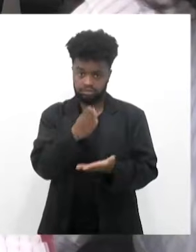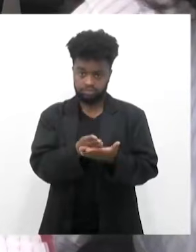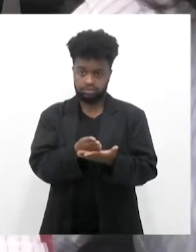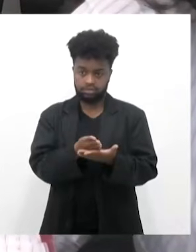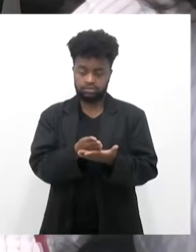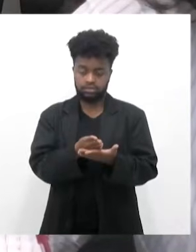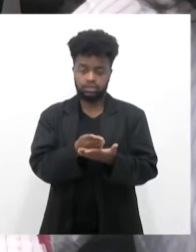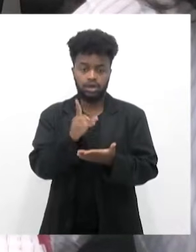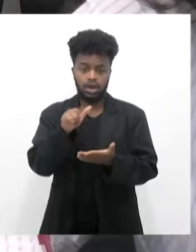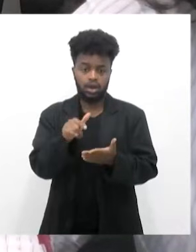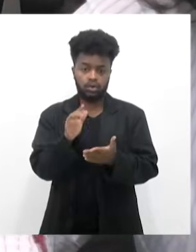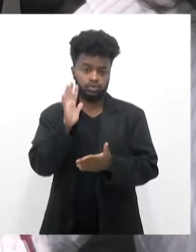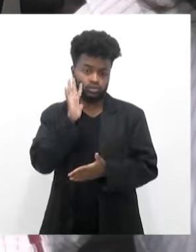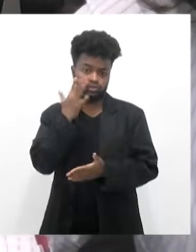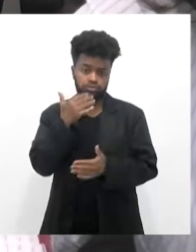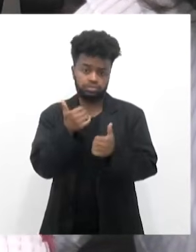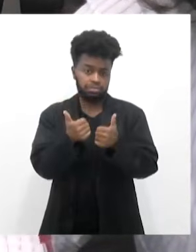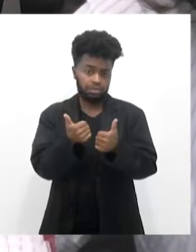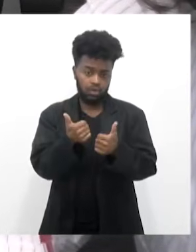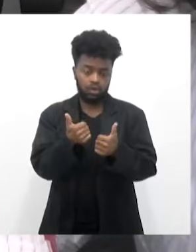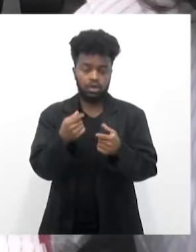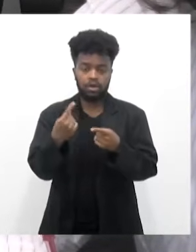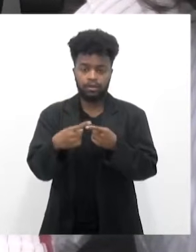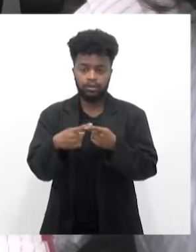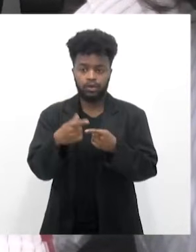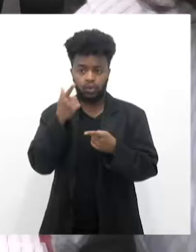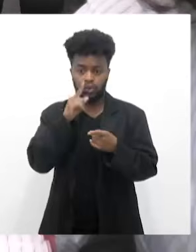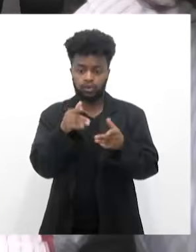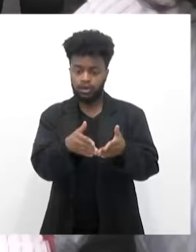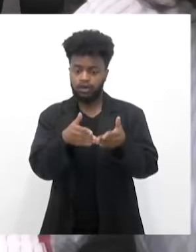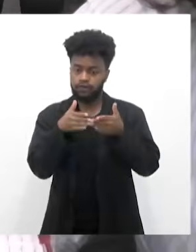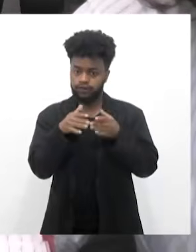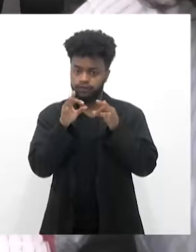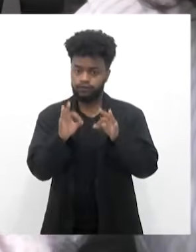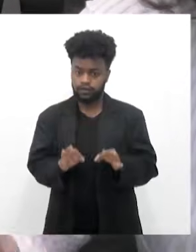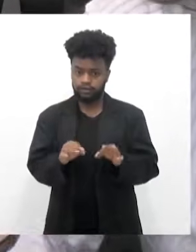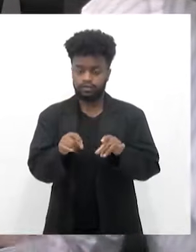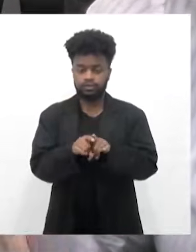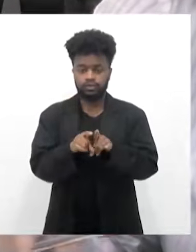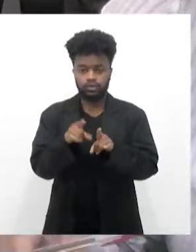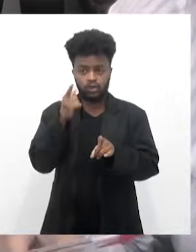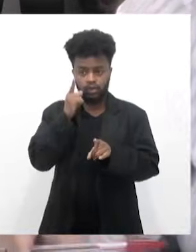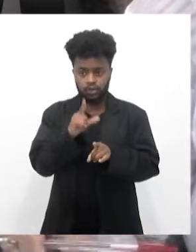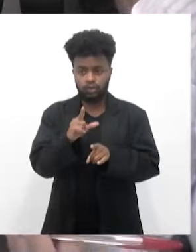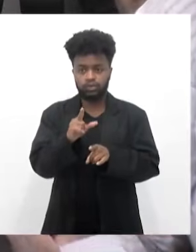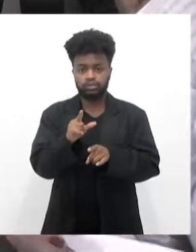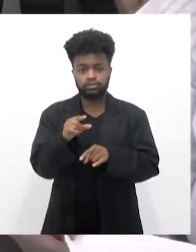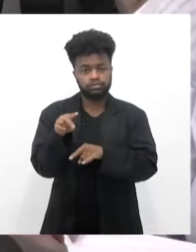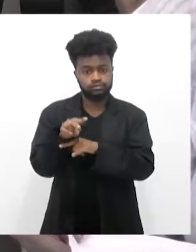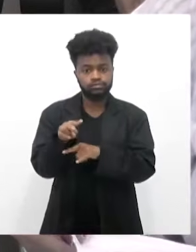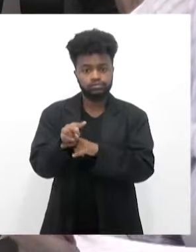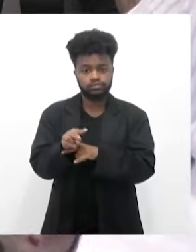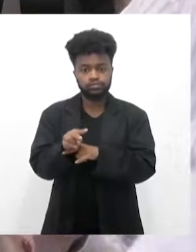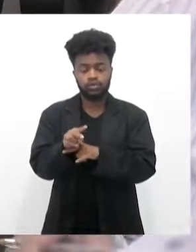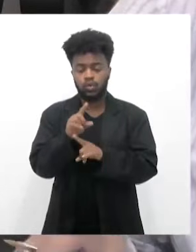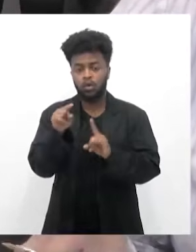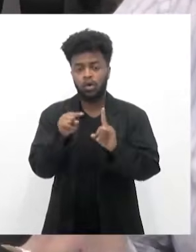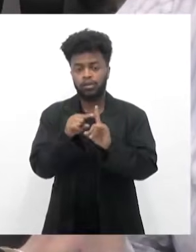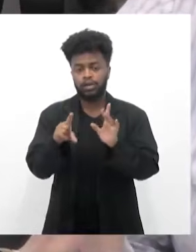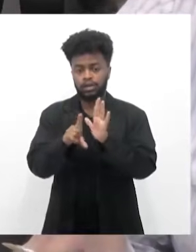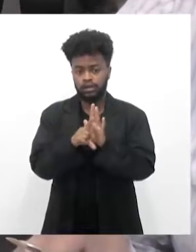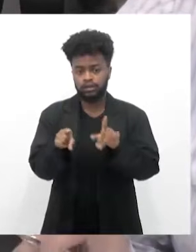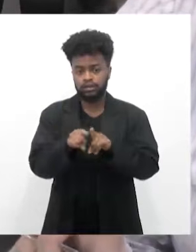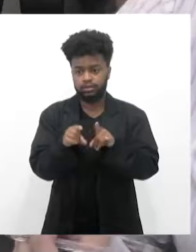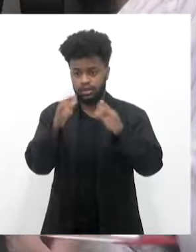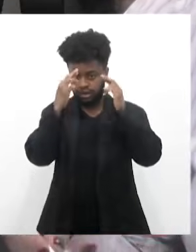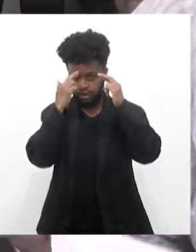colocado, que é uma solução equilibrada, que garante o afastamento efetivo, que garante a preserva da finalidade da lei e